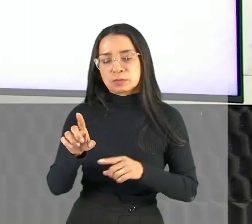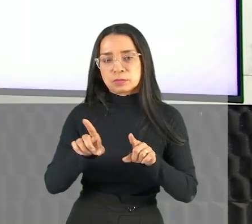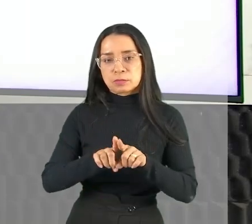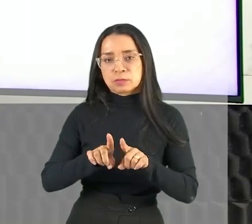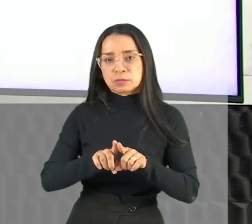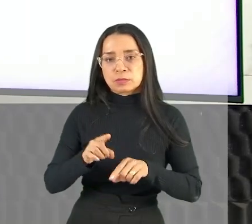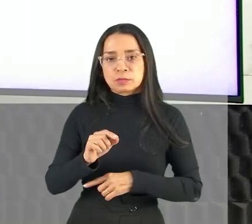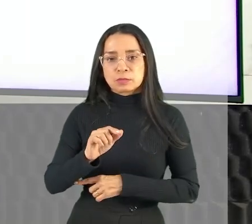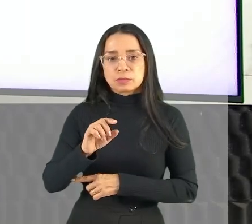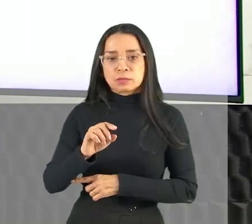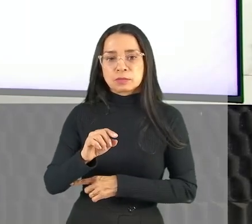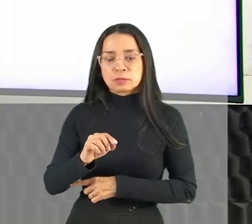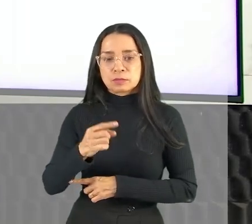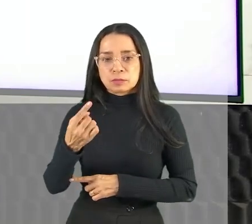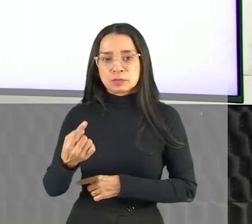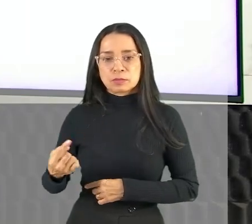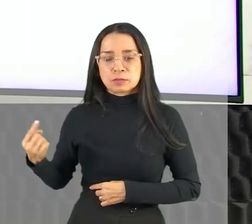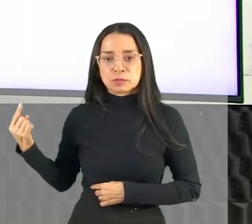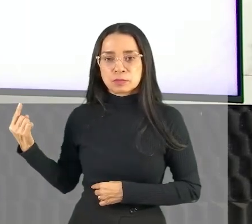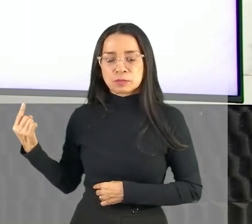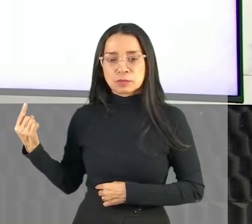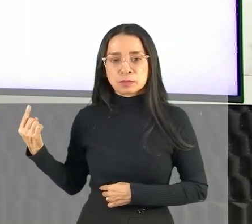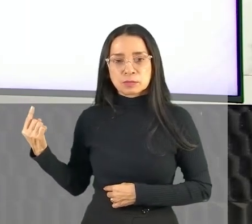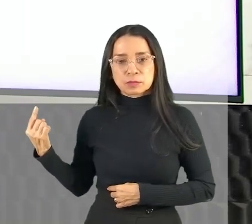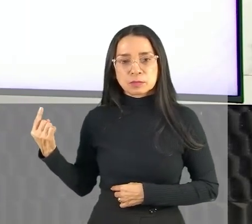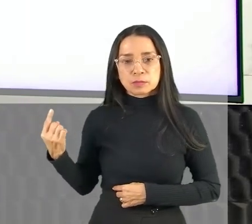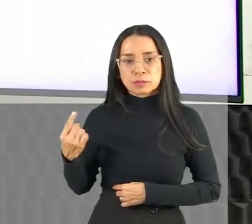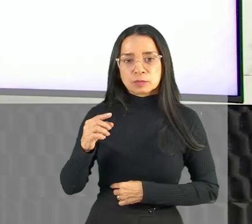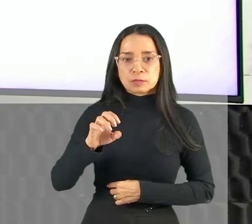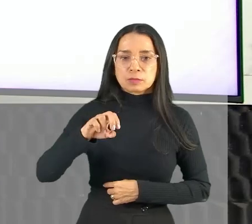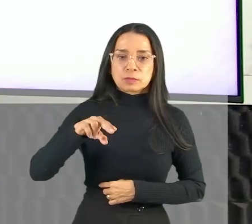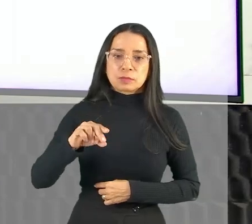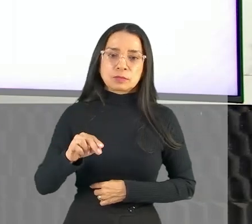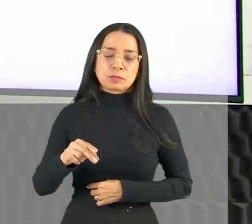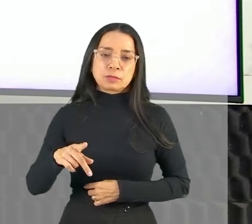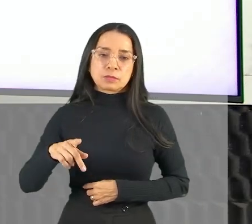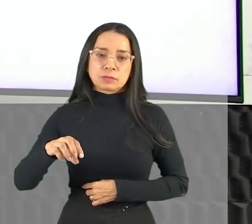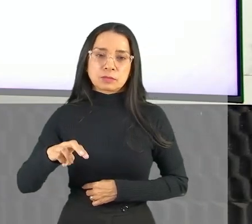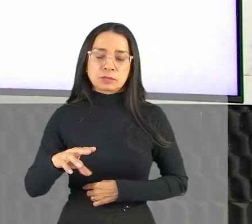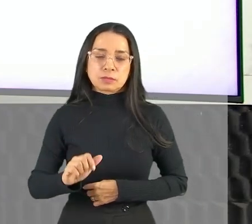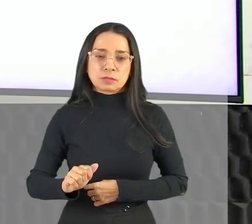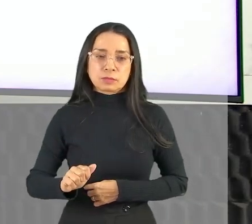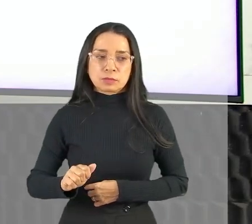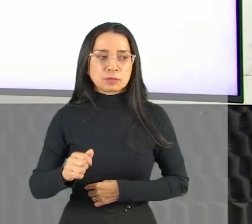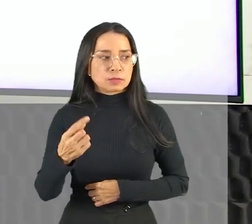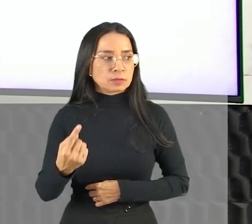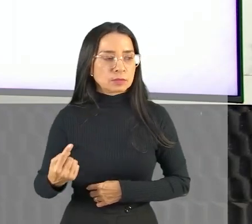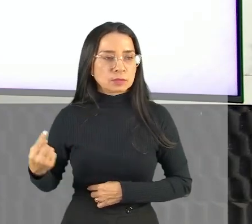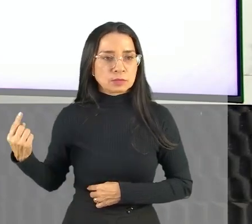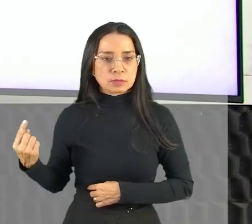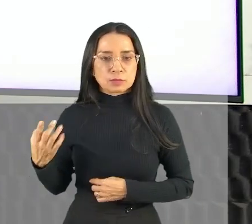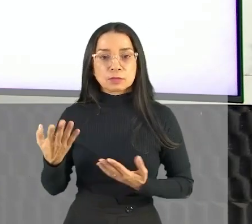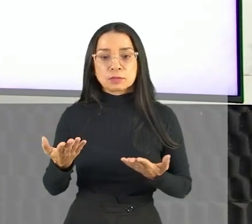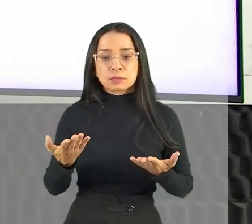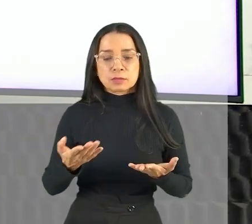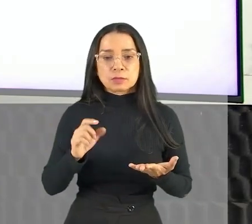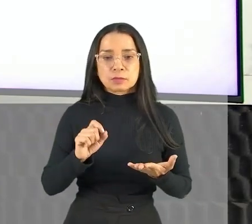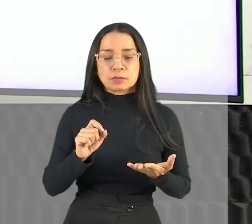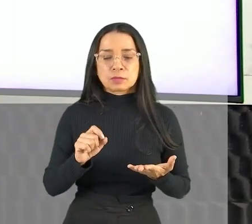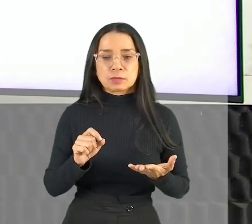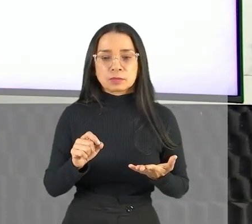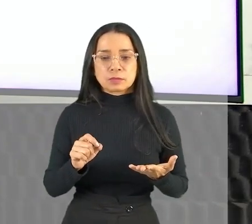O 2N, né? O diploide, a parte diploide e o endosperma. O endosperma, neste caso